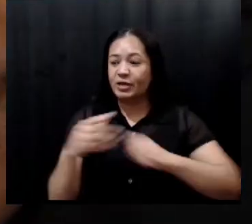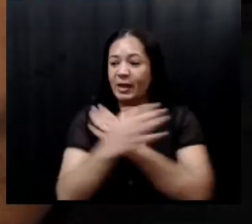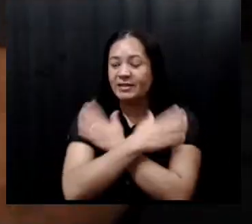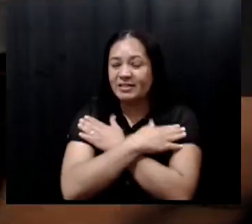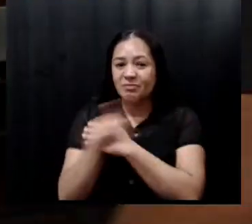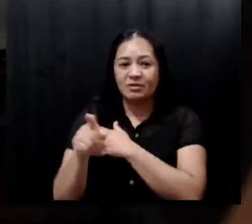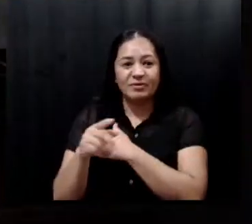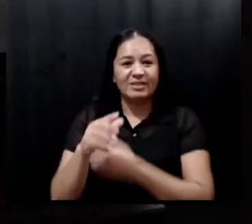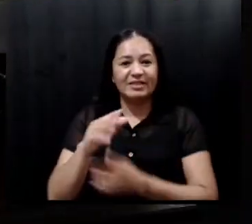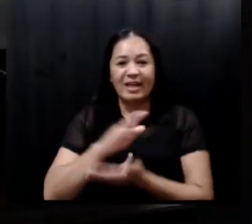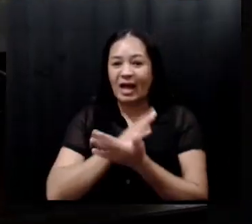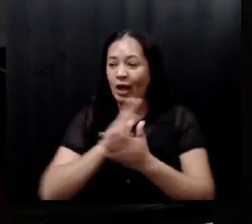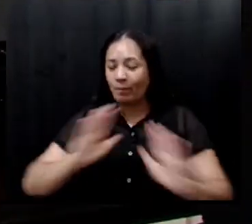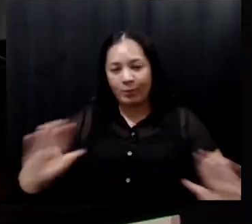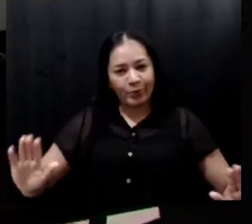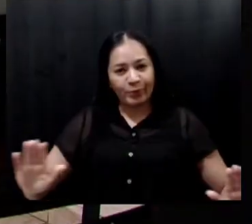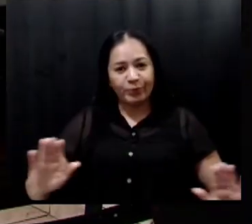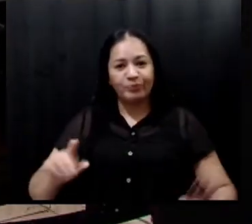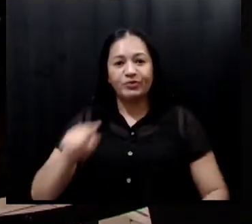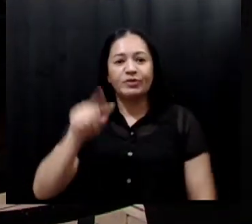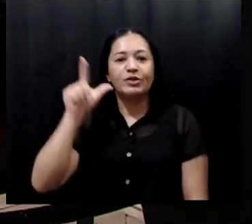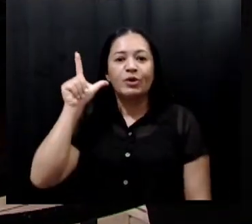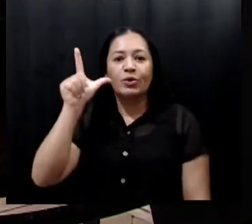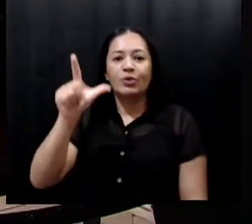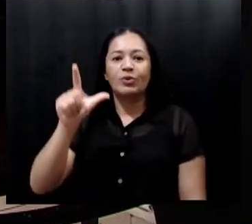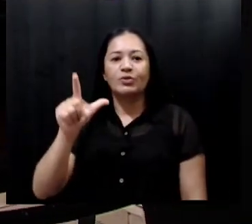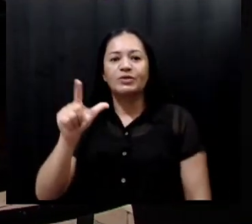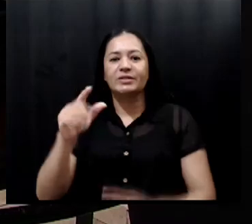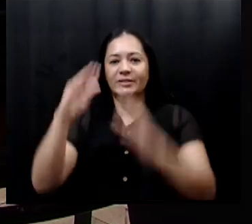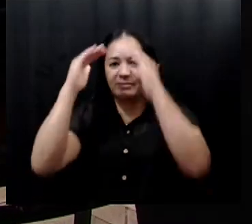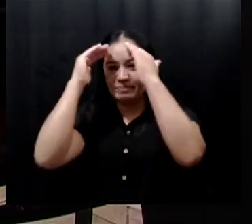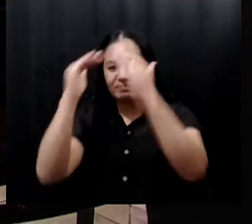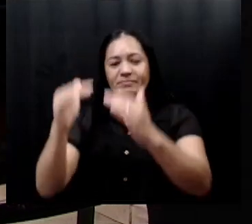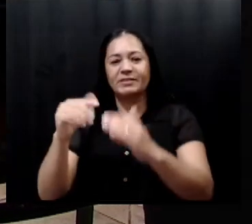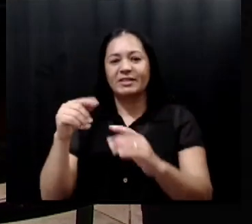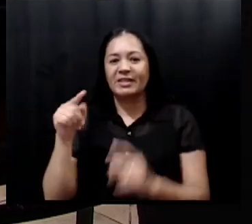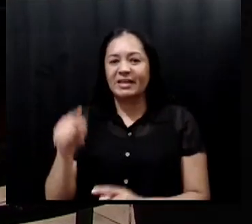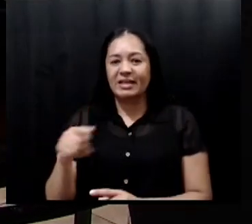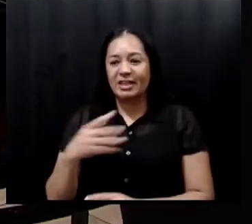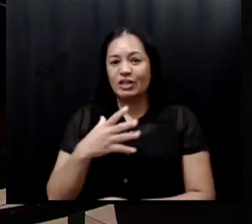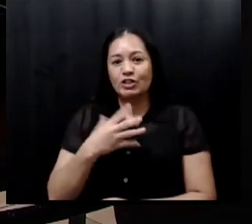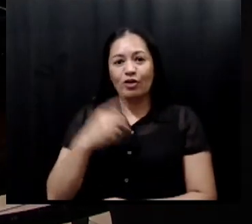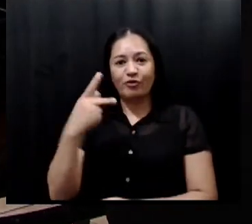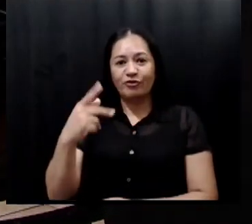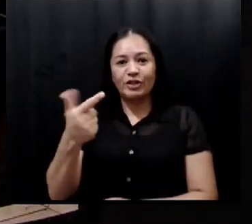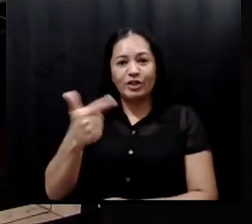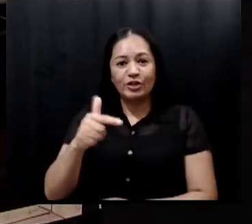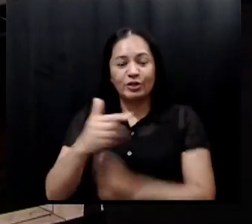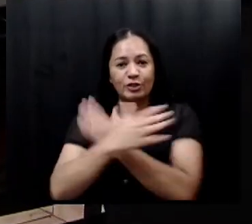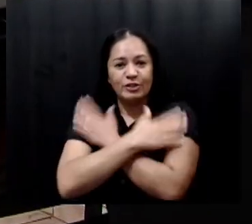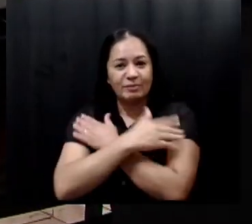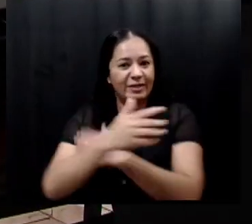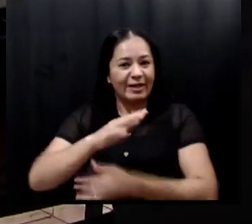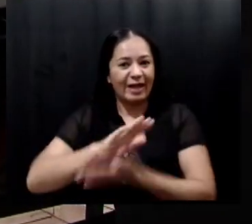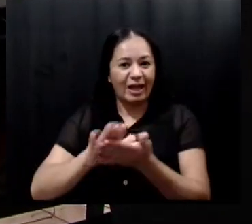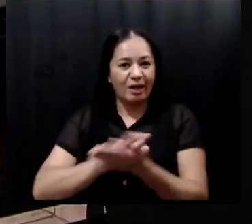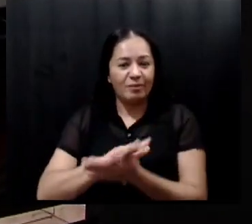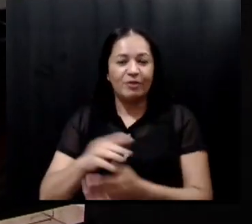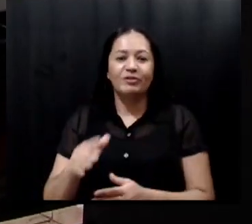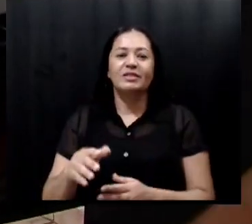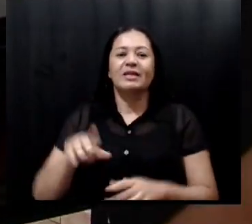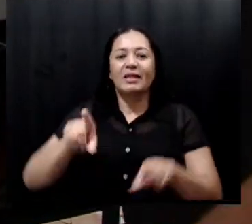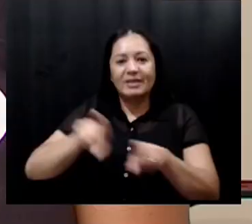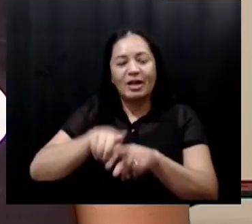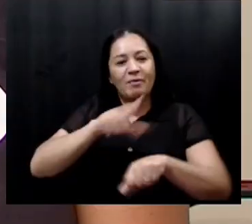você conseguir cumprir isso, de que para ele não houvesse mais desemprego, por outro lado, você continuou produzindo também, né?